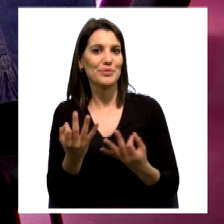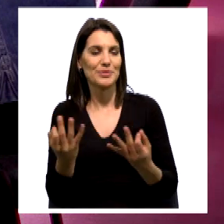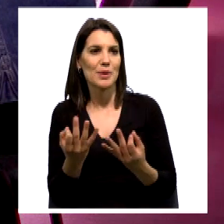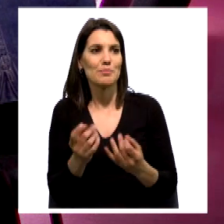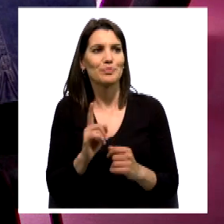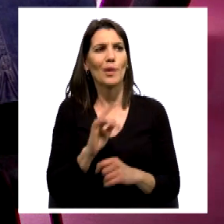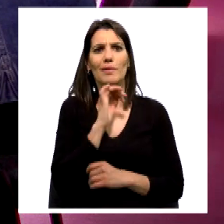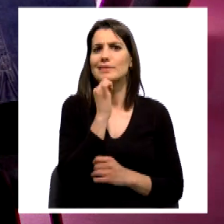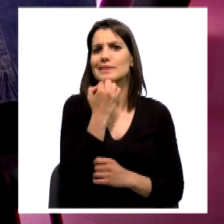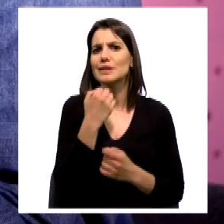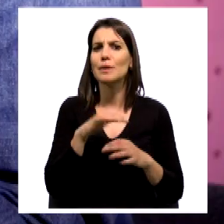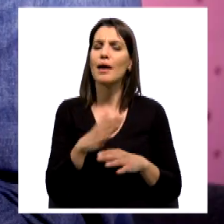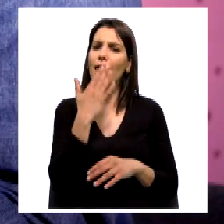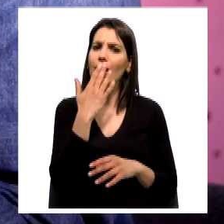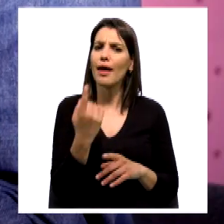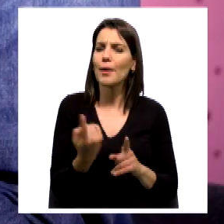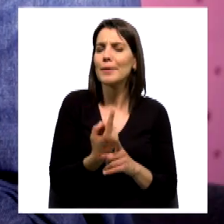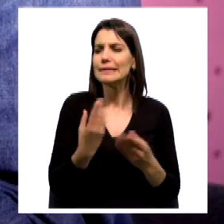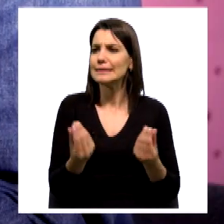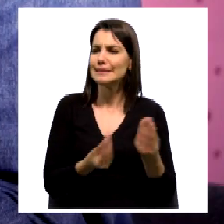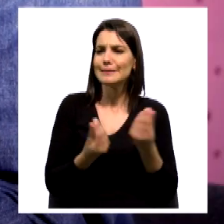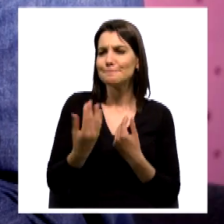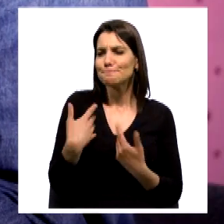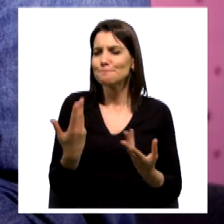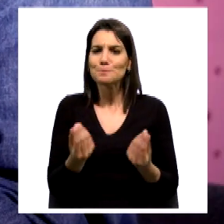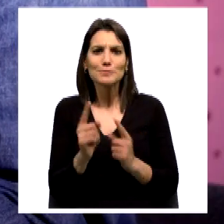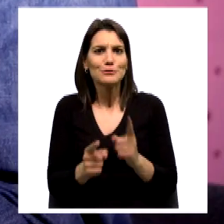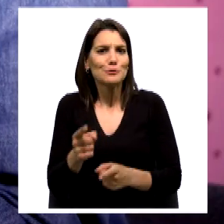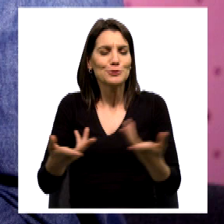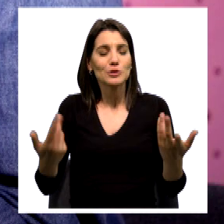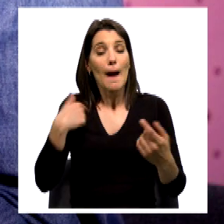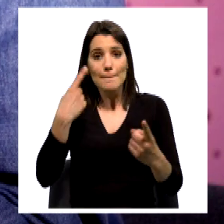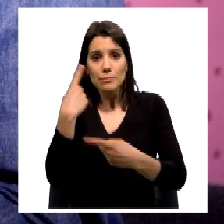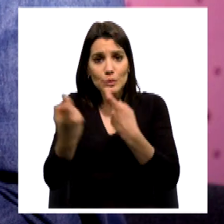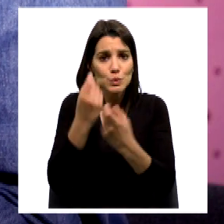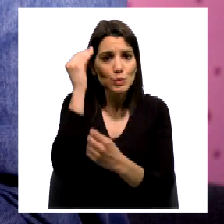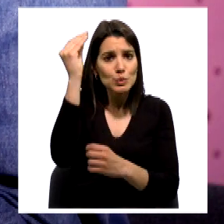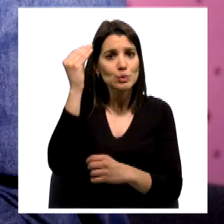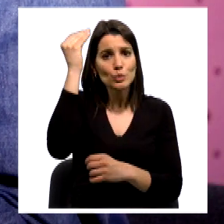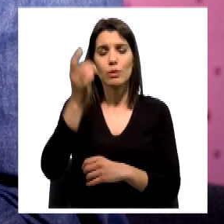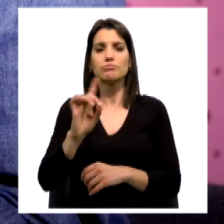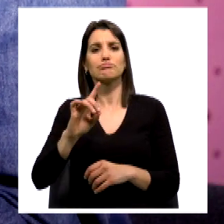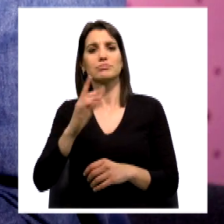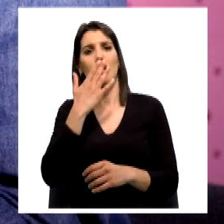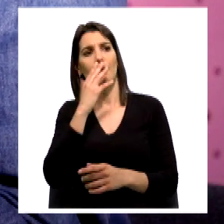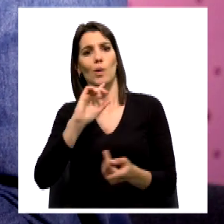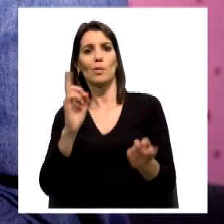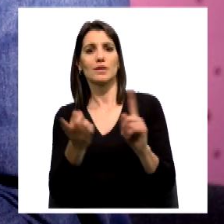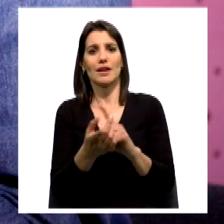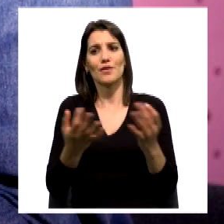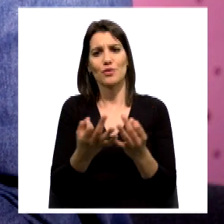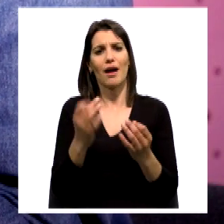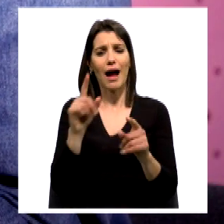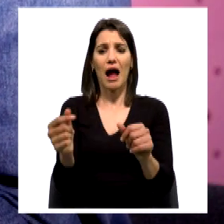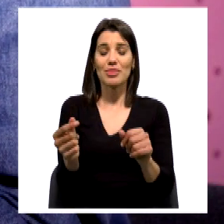mim não era um enigma, mas era uma coisa misteriosa. Mas nunca fui atrás desse sonho. Acho que foi o sonho, foi